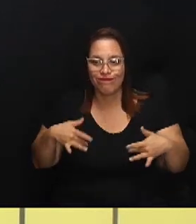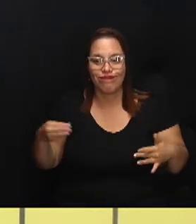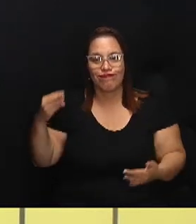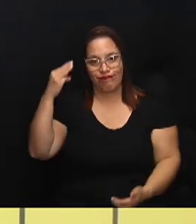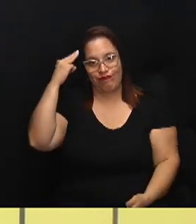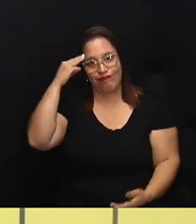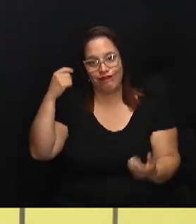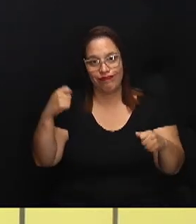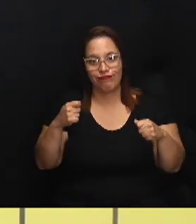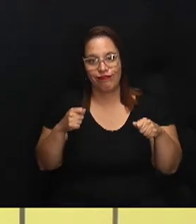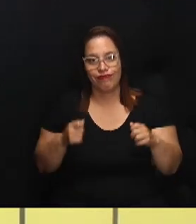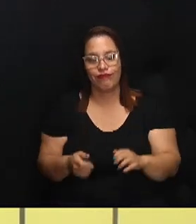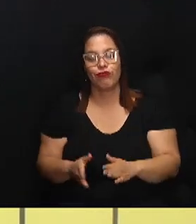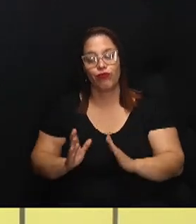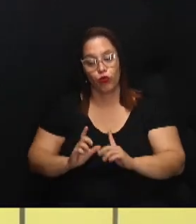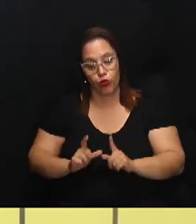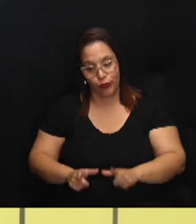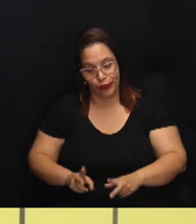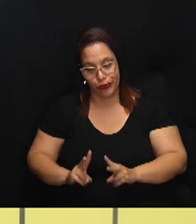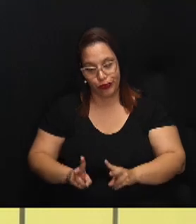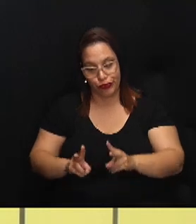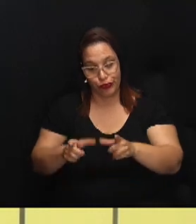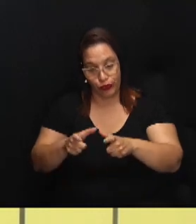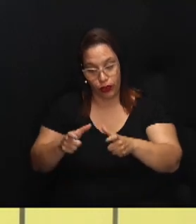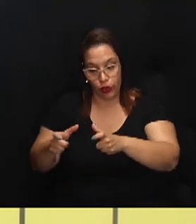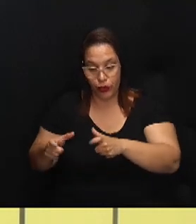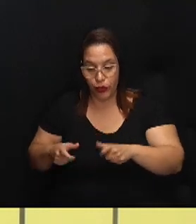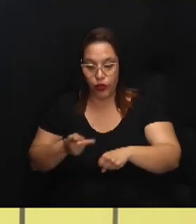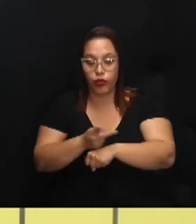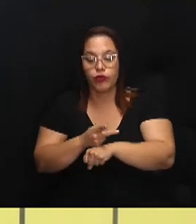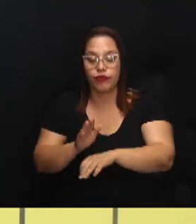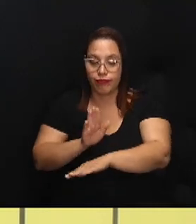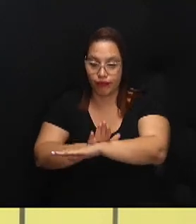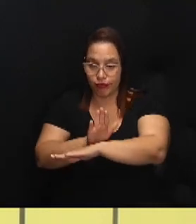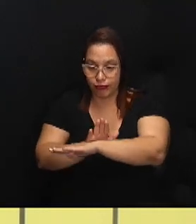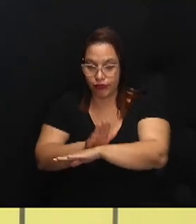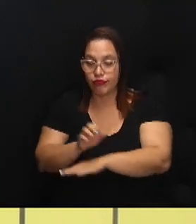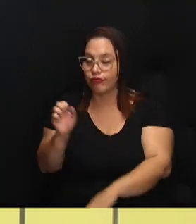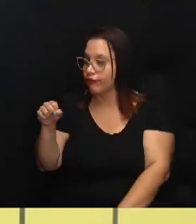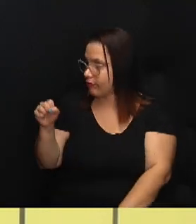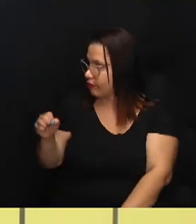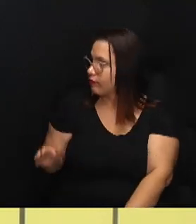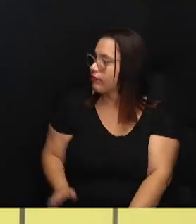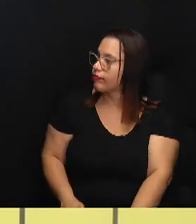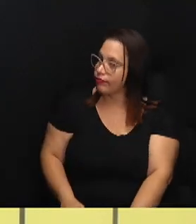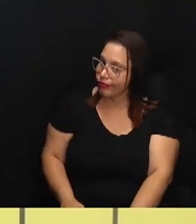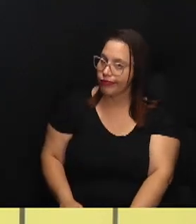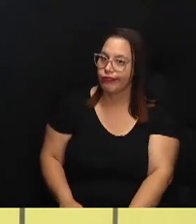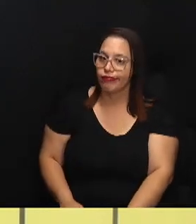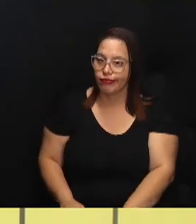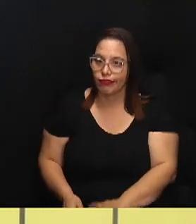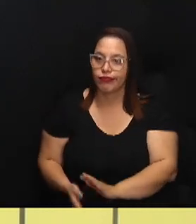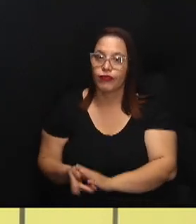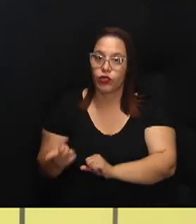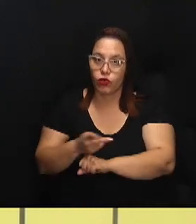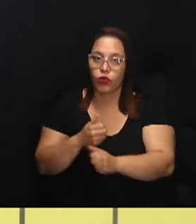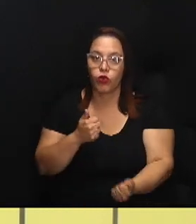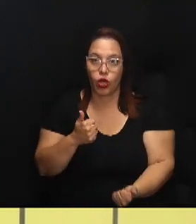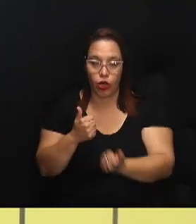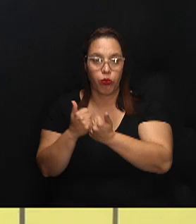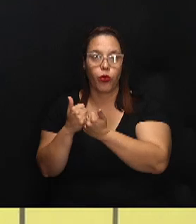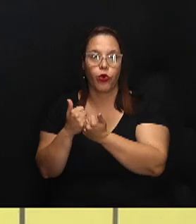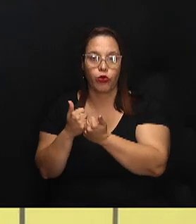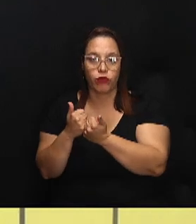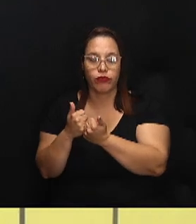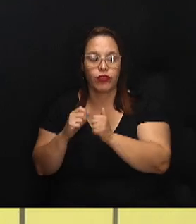mim e colocar as coisas no lugar. Sim. Então eu busquei ajuda sim. Eu fui para terapia, eu busquei apoio psicológico, e